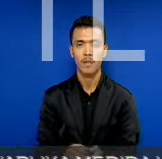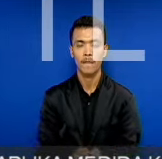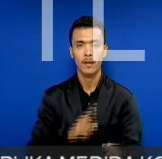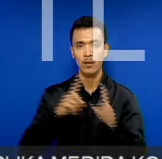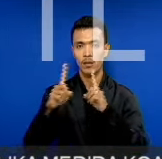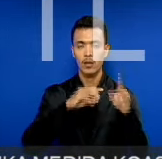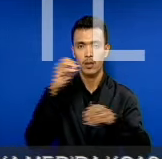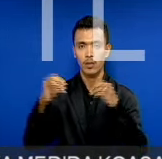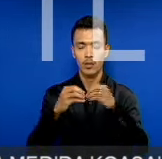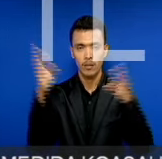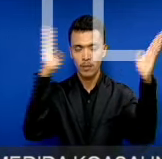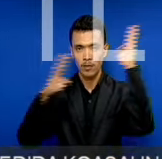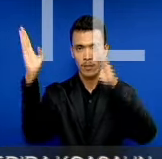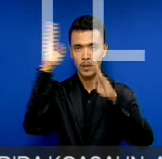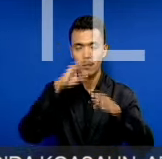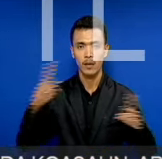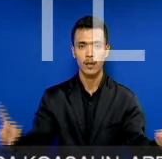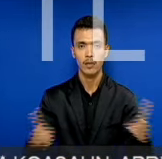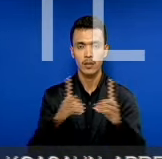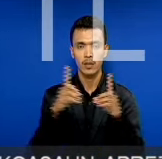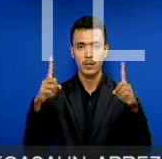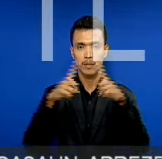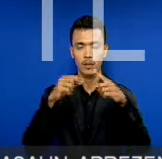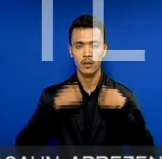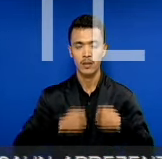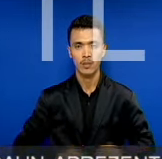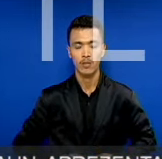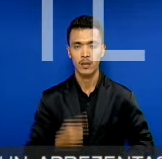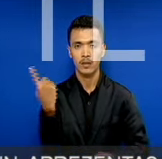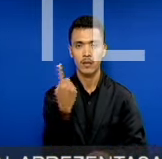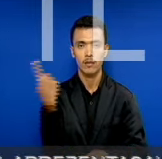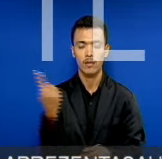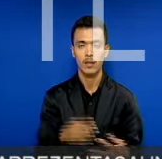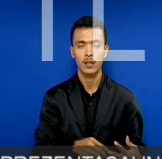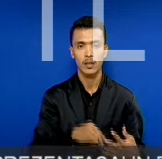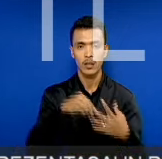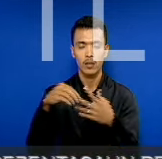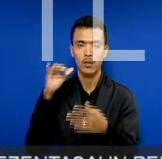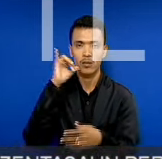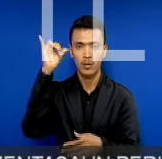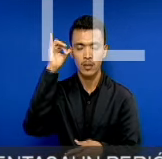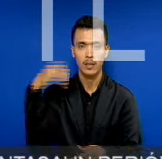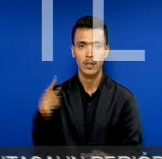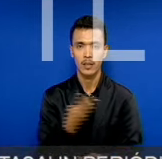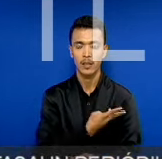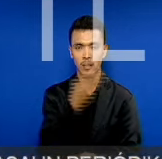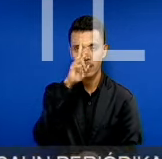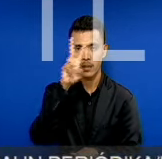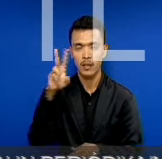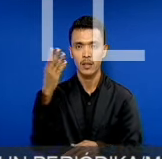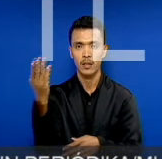nebema acontece, problema sociais ba saudi na fatim, no liu fo in ursei, itamos acompanha, iha media